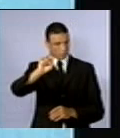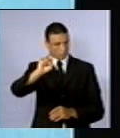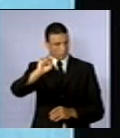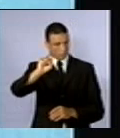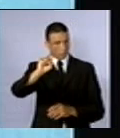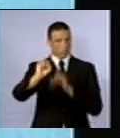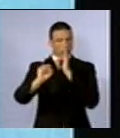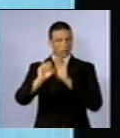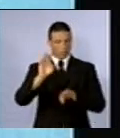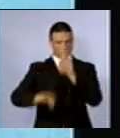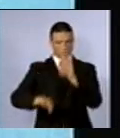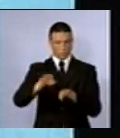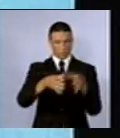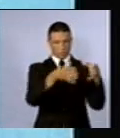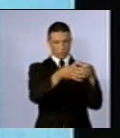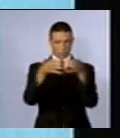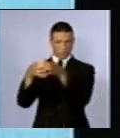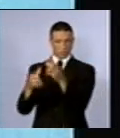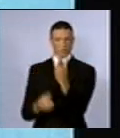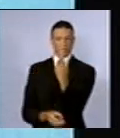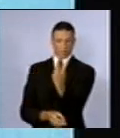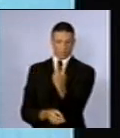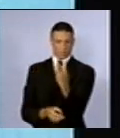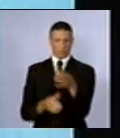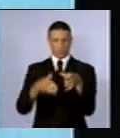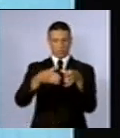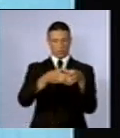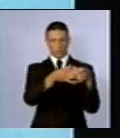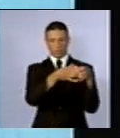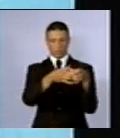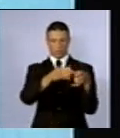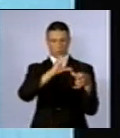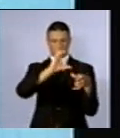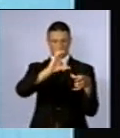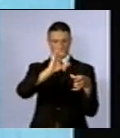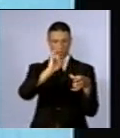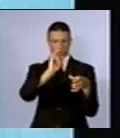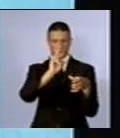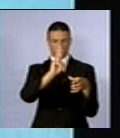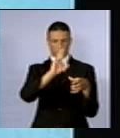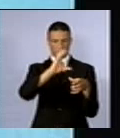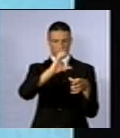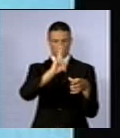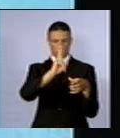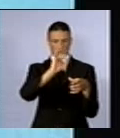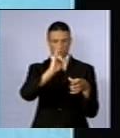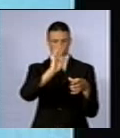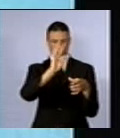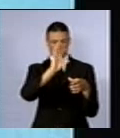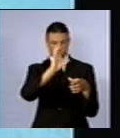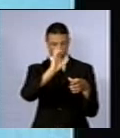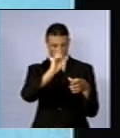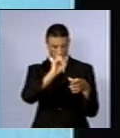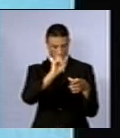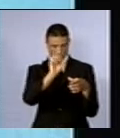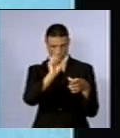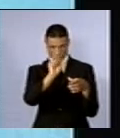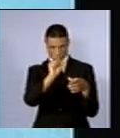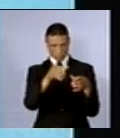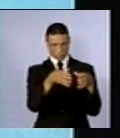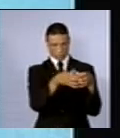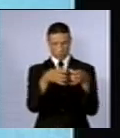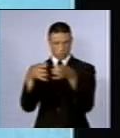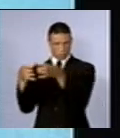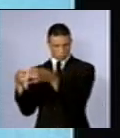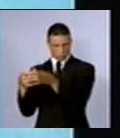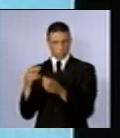2 circuitos. Por que os 2 circuitos? Não só no que se refere ao equilíbrio do carregamento e à mitigação dos